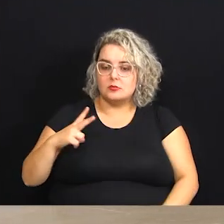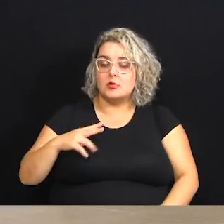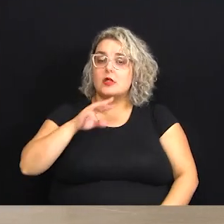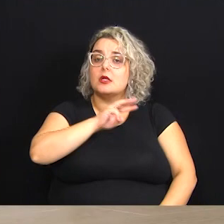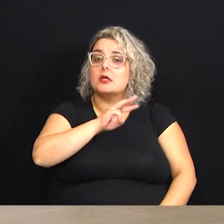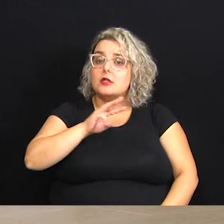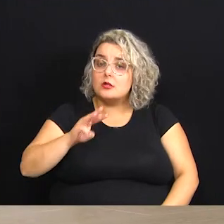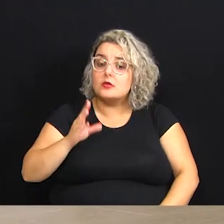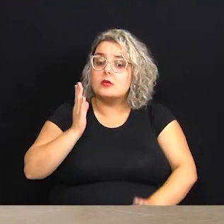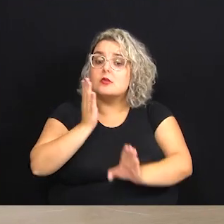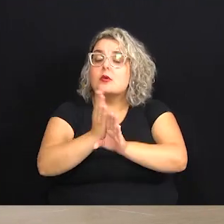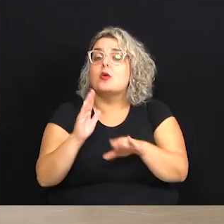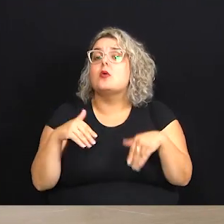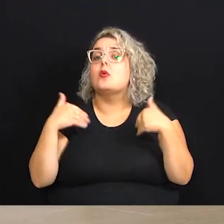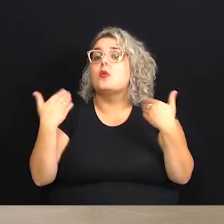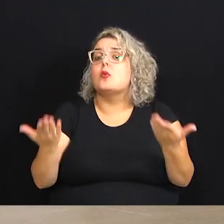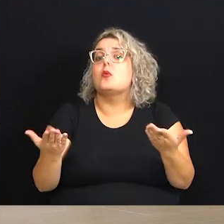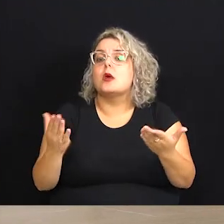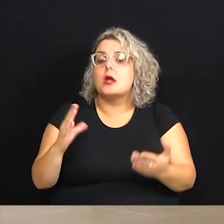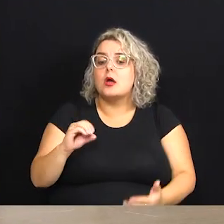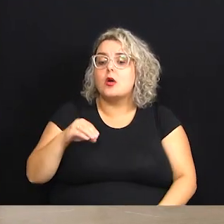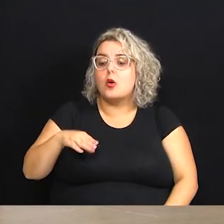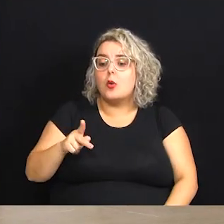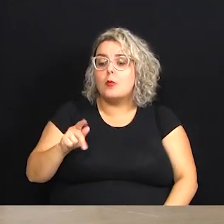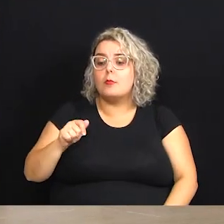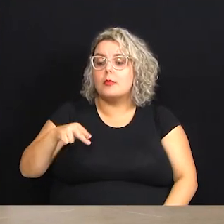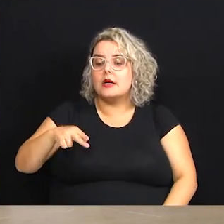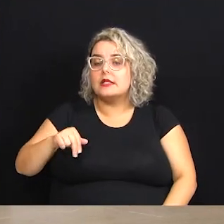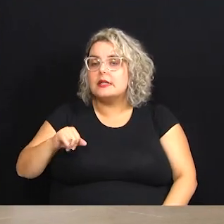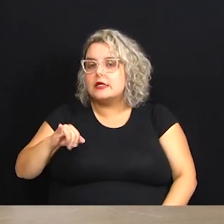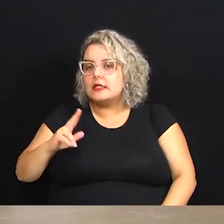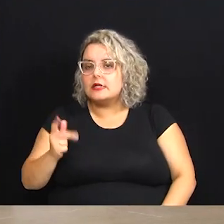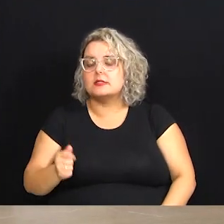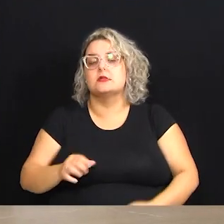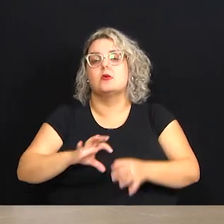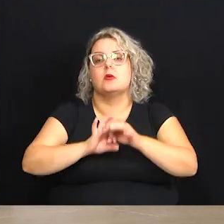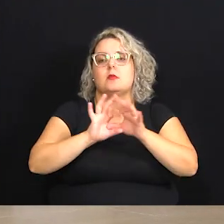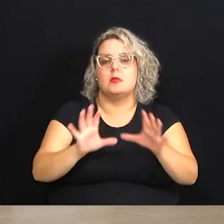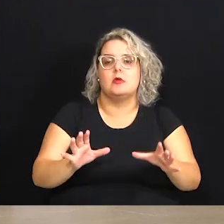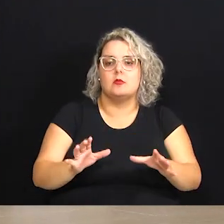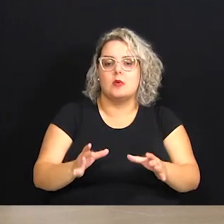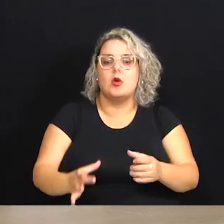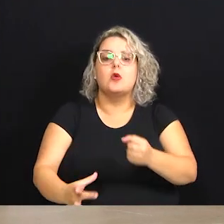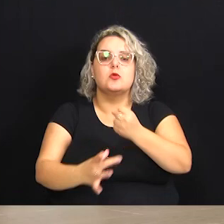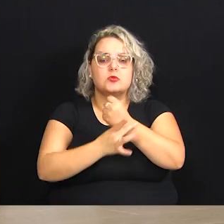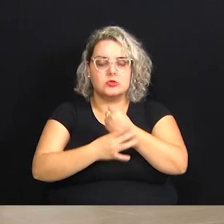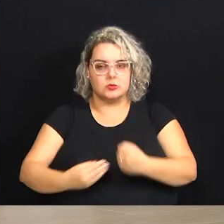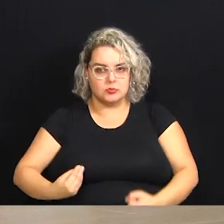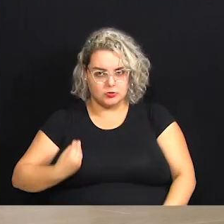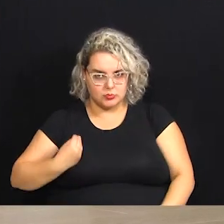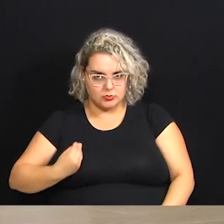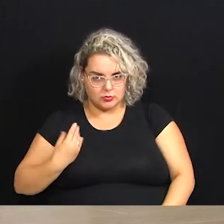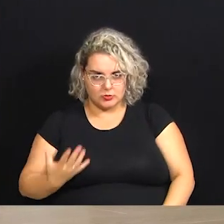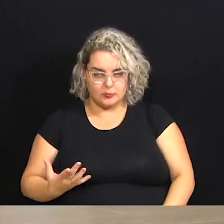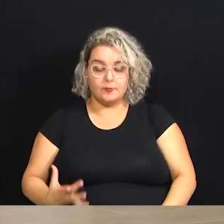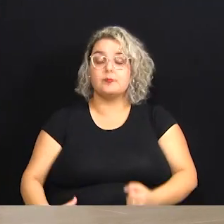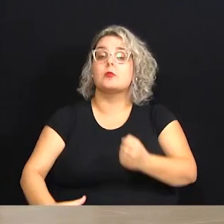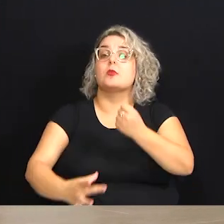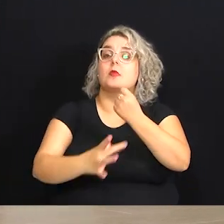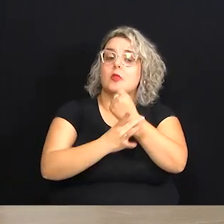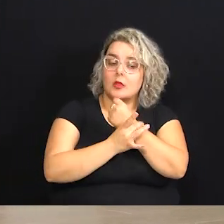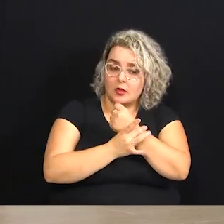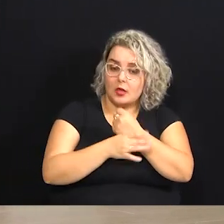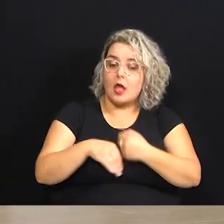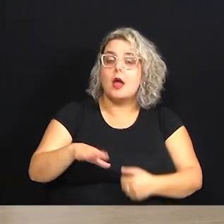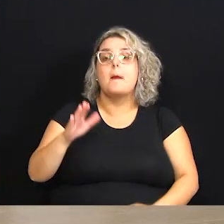site e identifica quais são as companhias seguradoras que estão autorizadas a emitir um seguro de vida. As